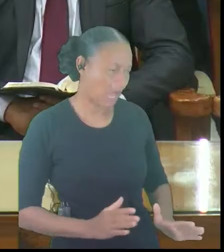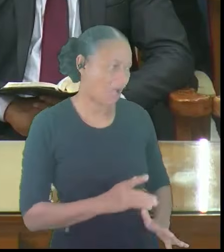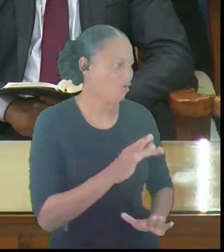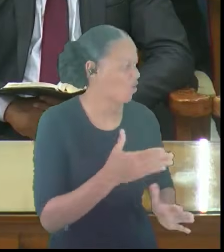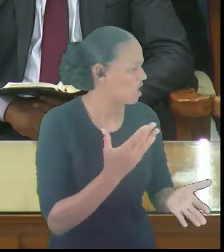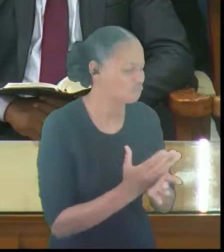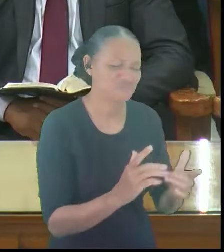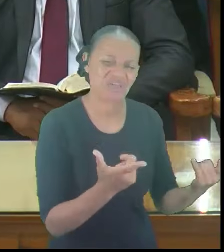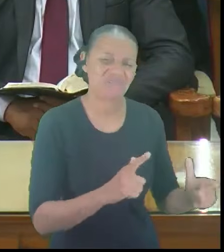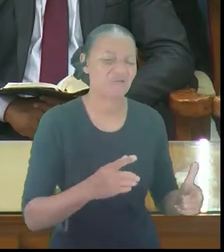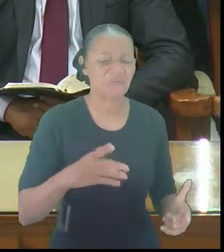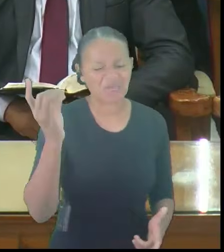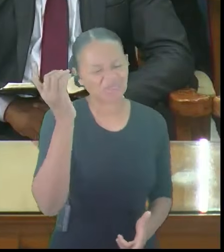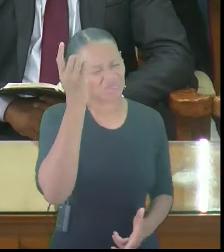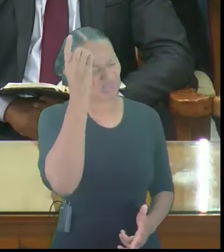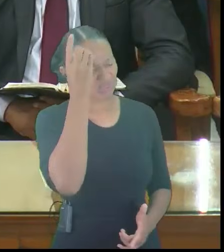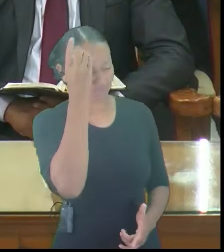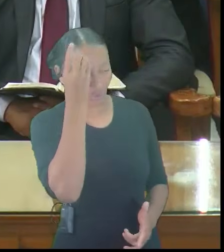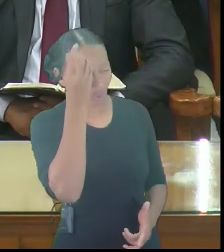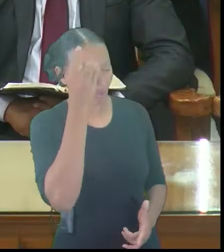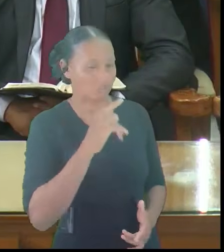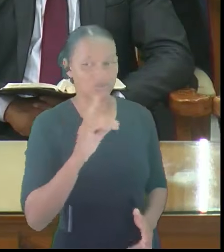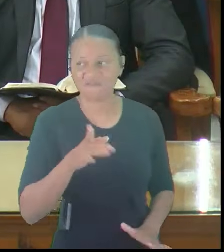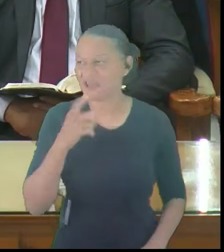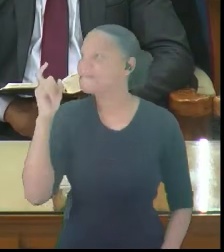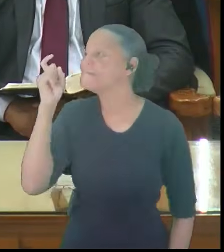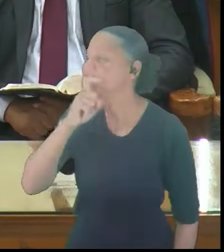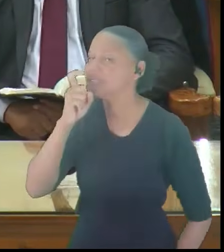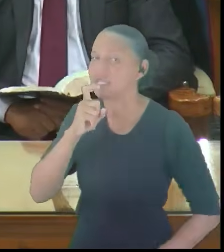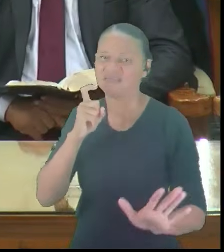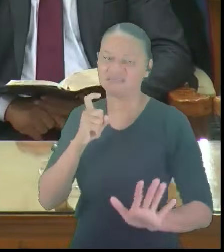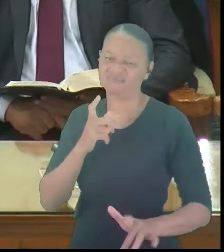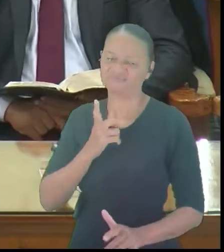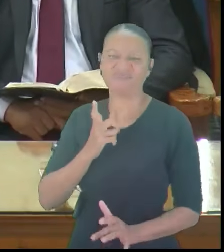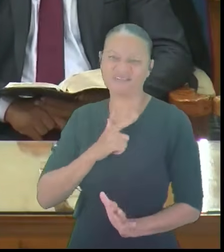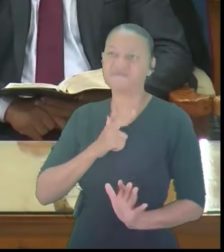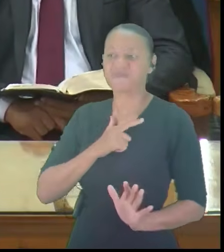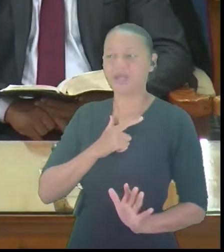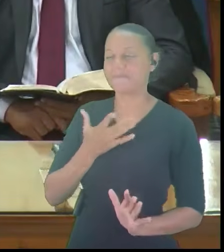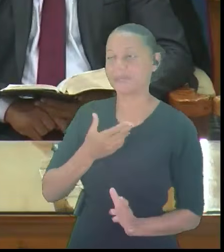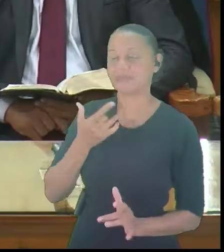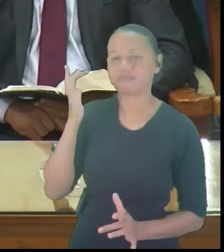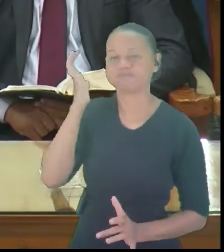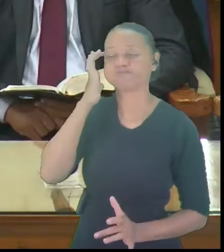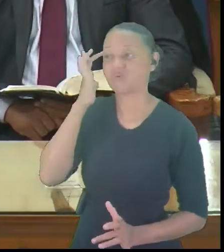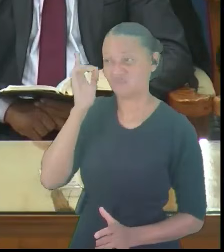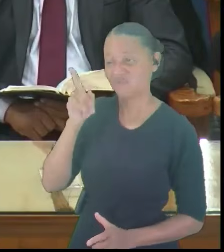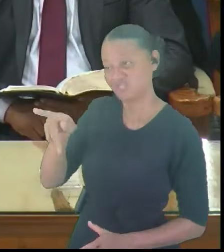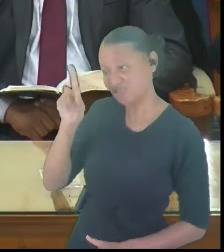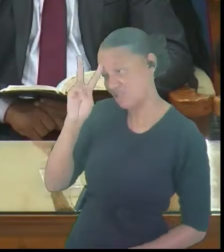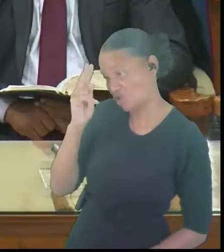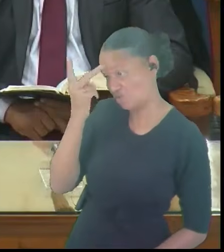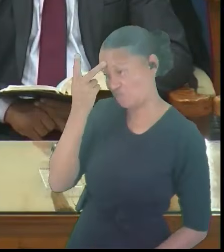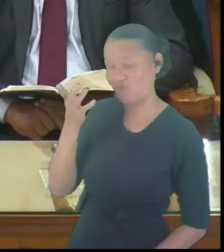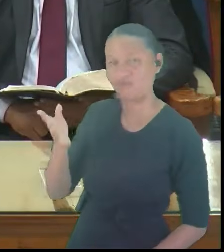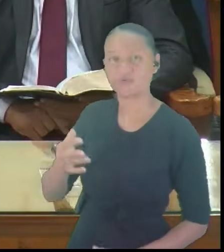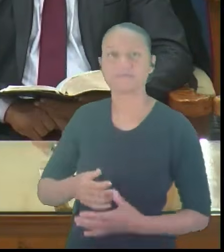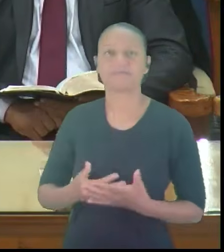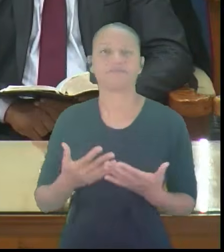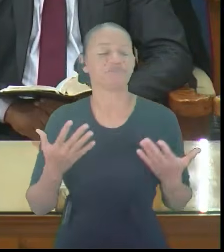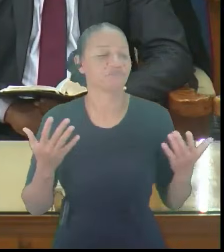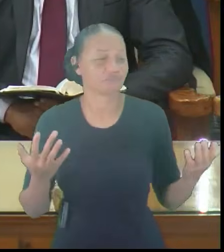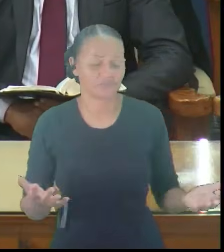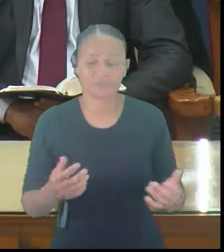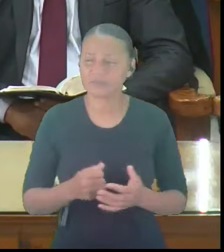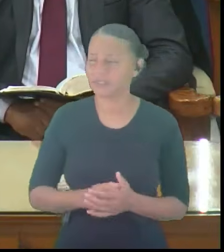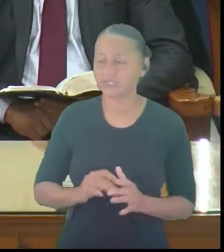está equivocado. Não diga que ele está mentindo, diga você está o quê, irmãos? Equivocado. Quando é que os dons vão cessar? Quando é